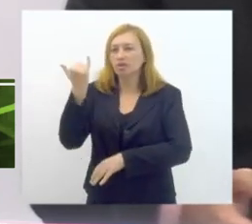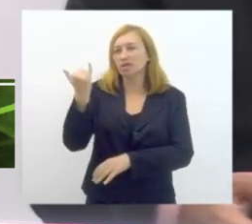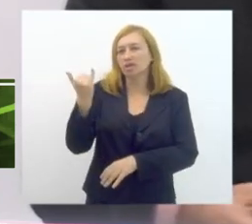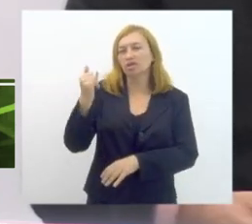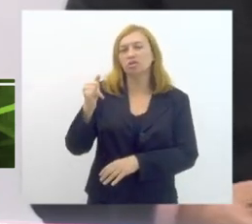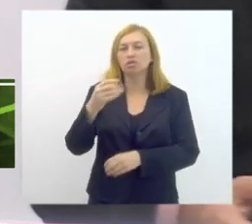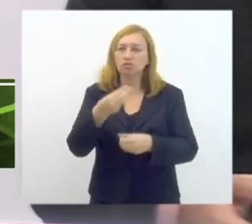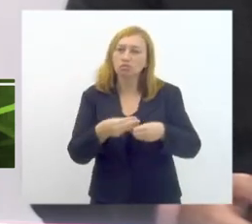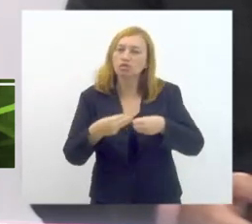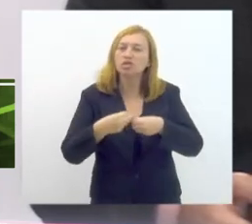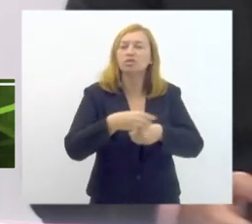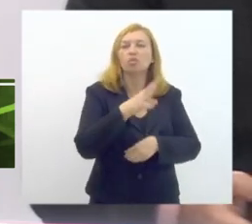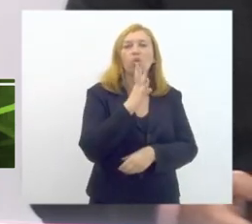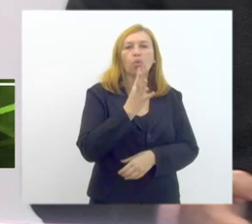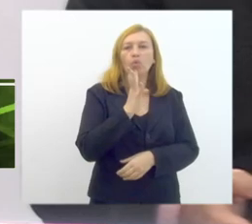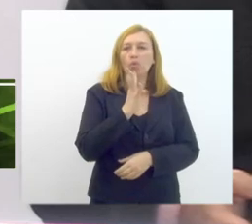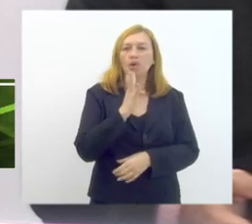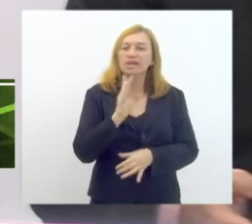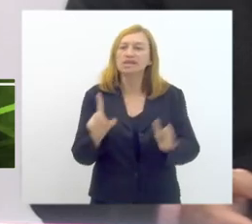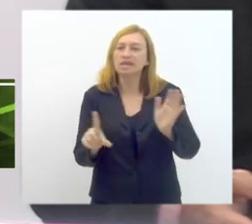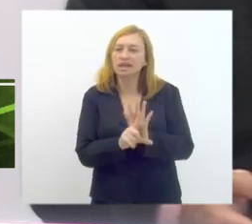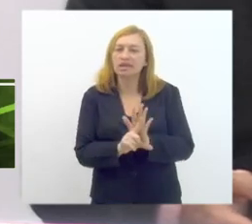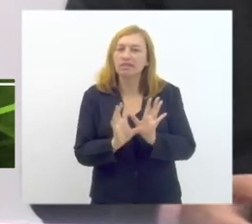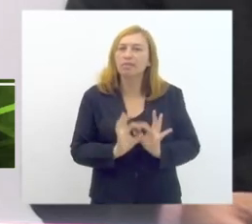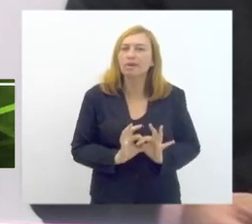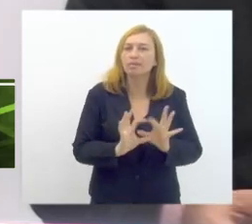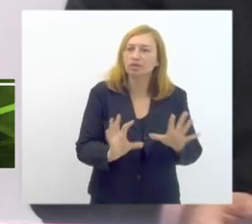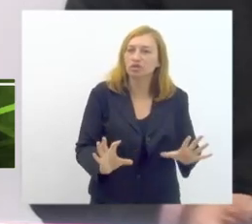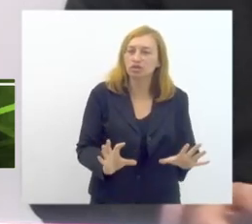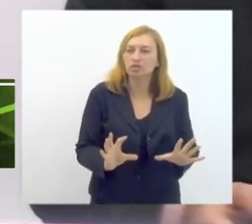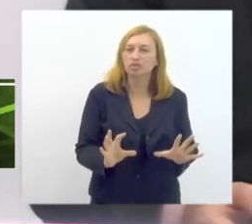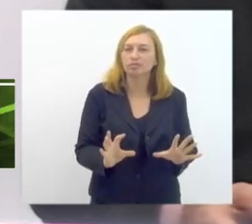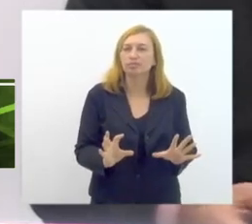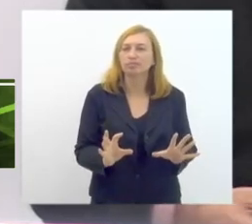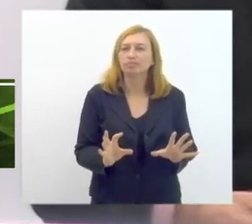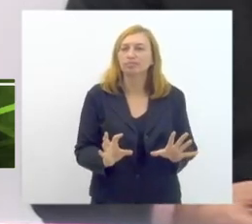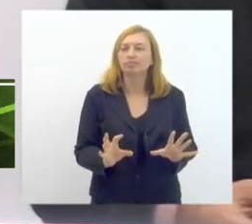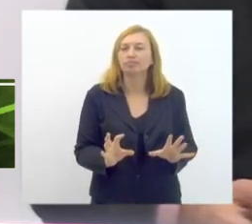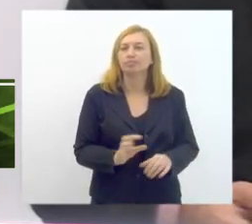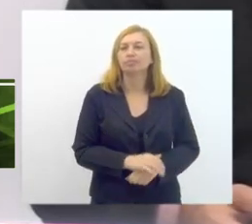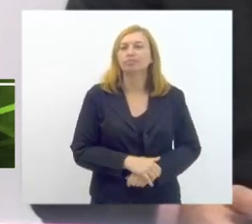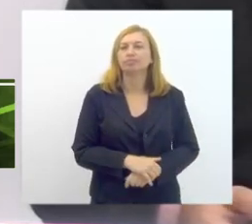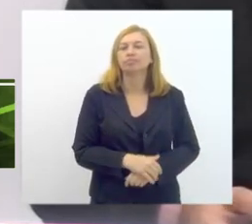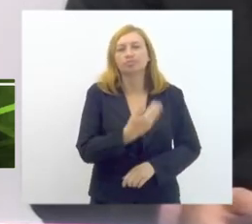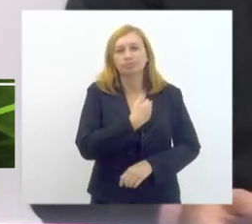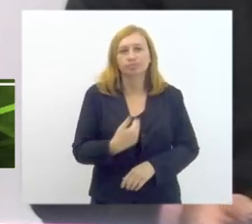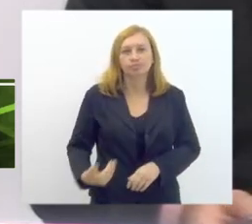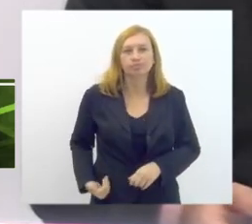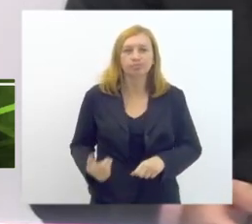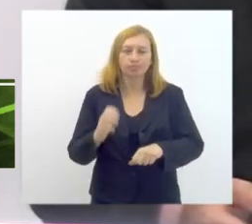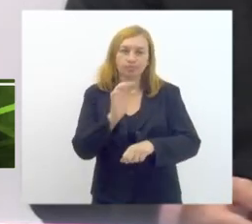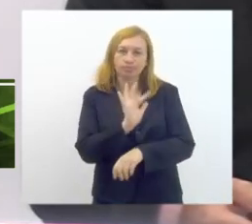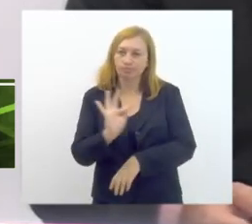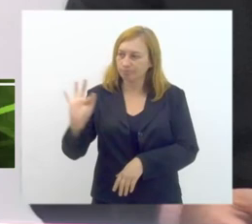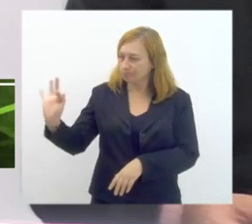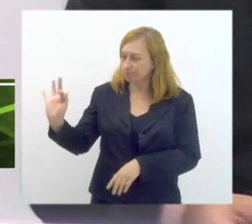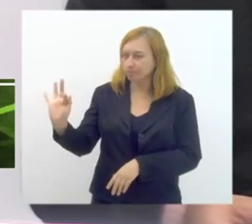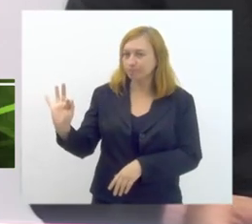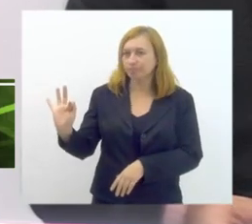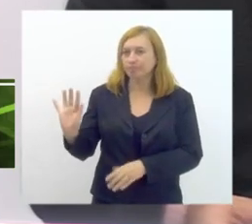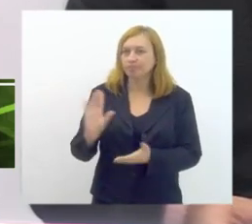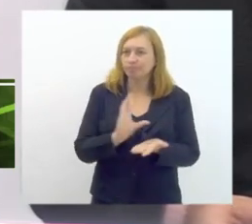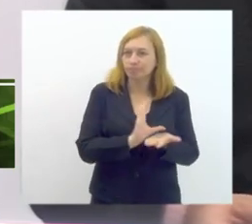esse conhecimento. Essa lei vai permitir que o governo federal